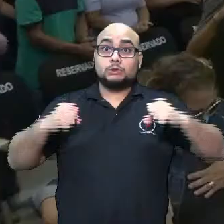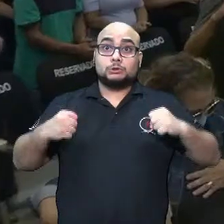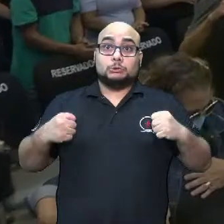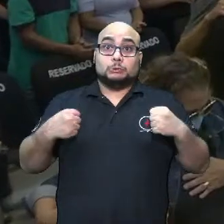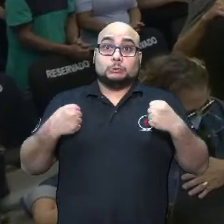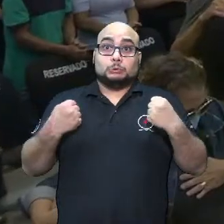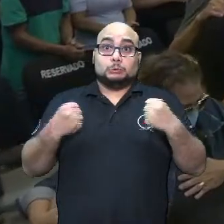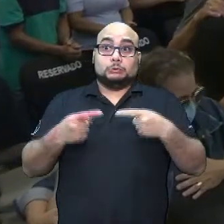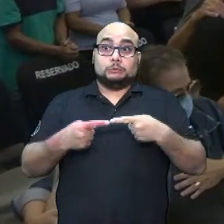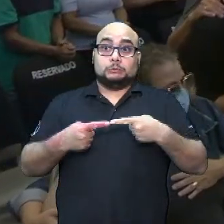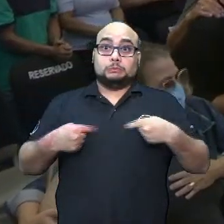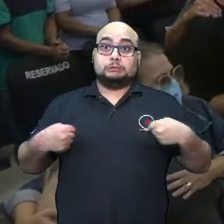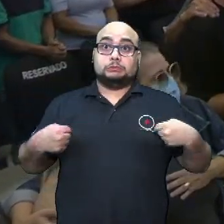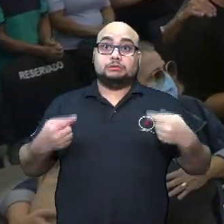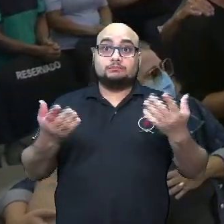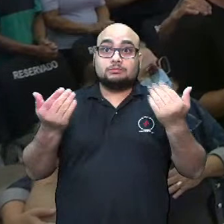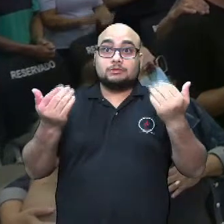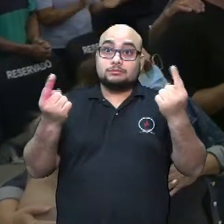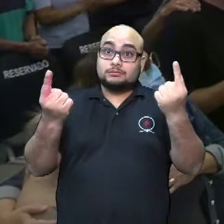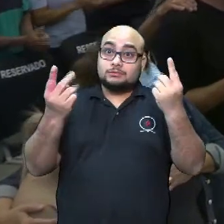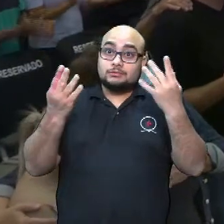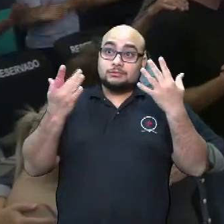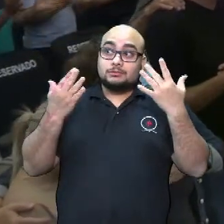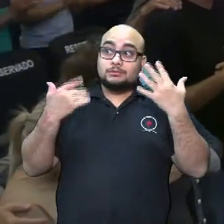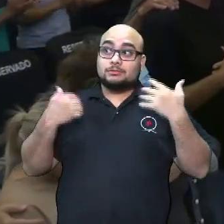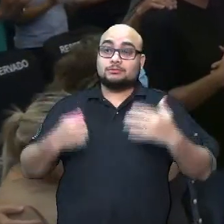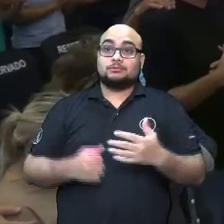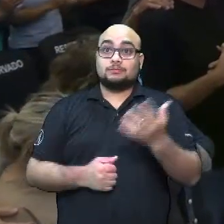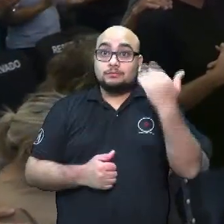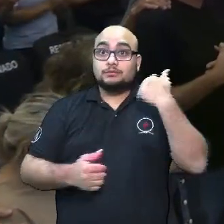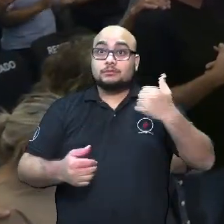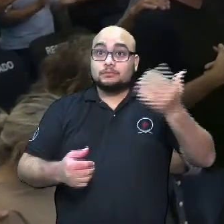Vem aqui. Isso. Isso, meu filho.